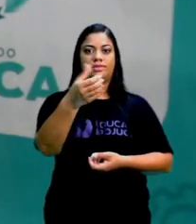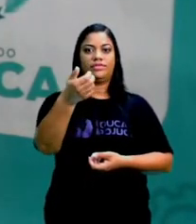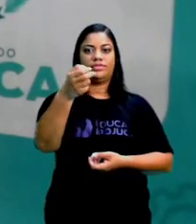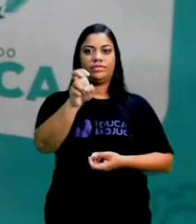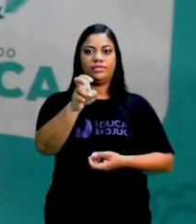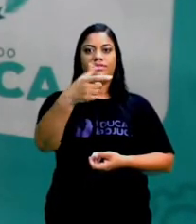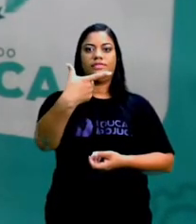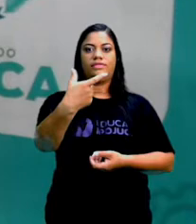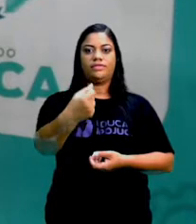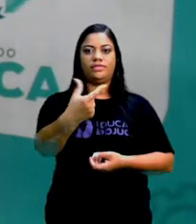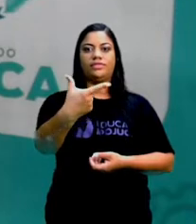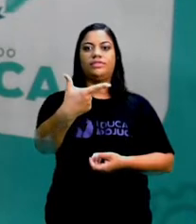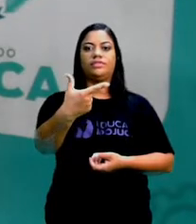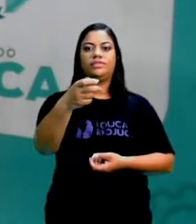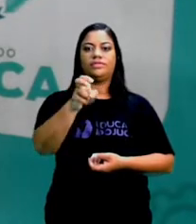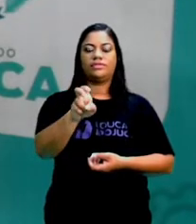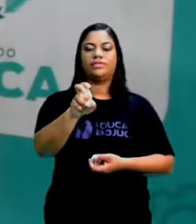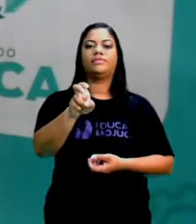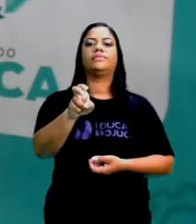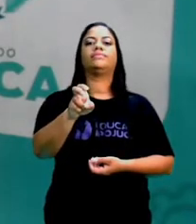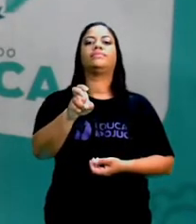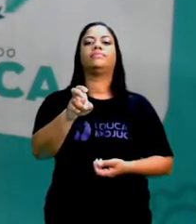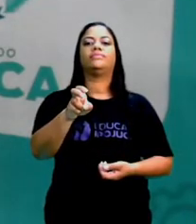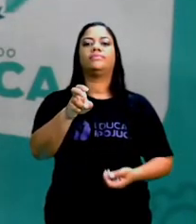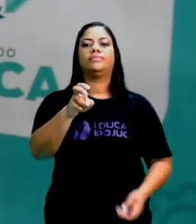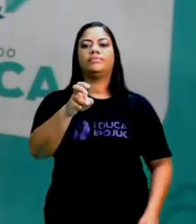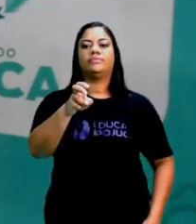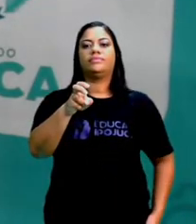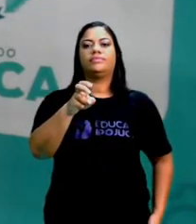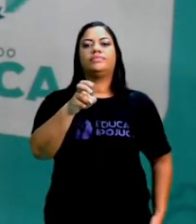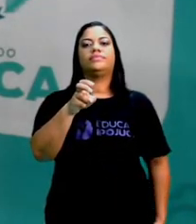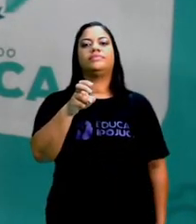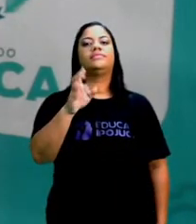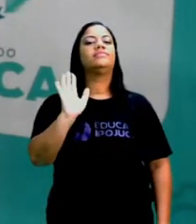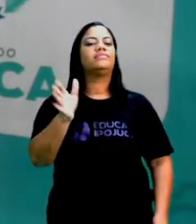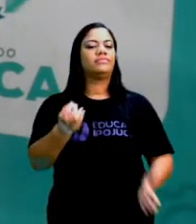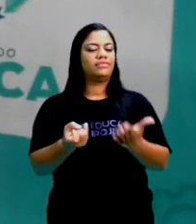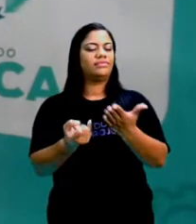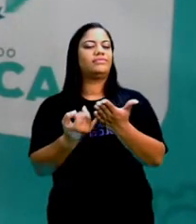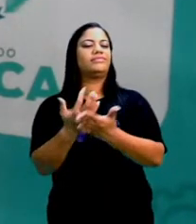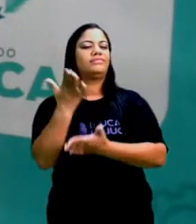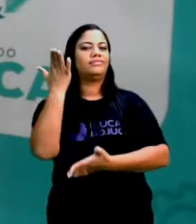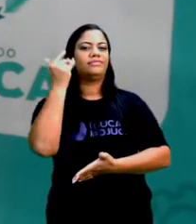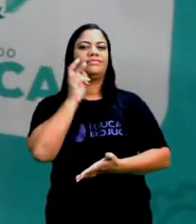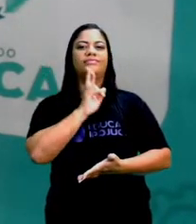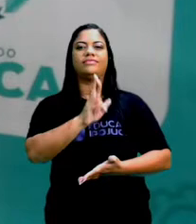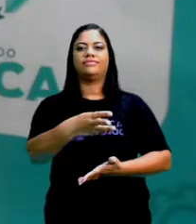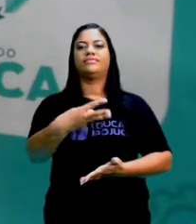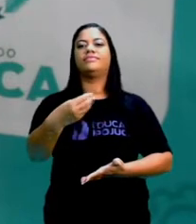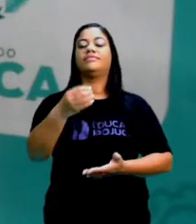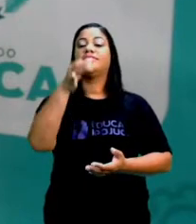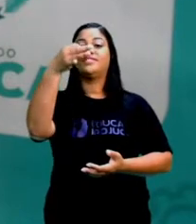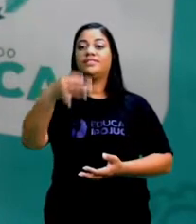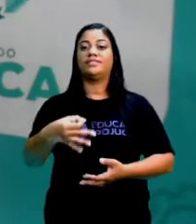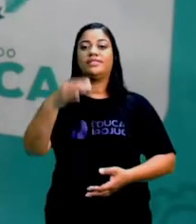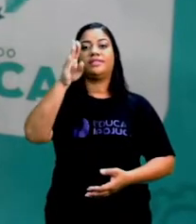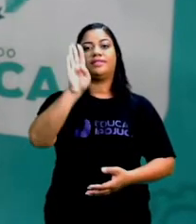15, 20, 25. É, já descobriu o outro. 30. Então, a letra